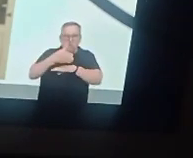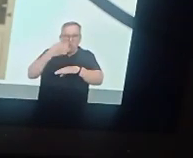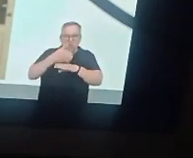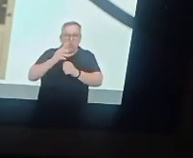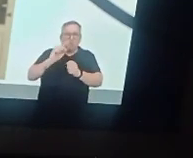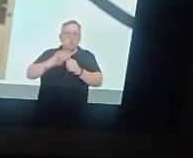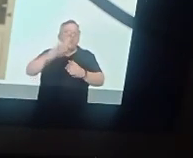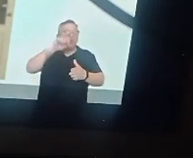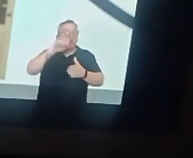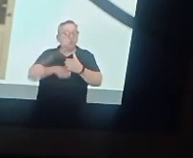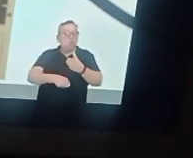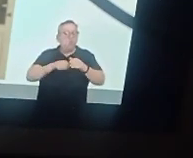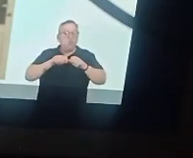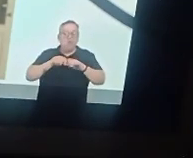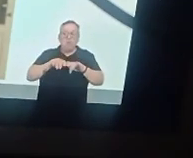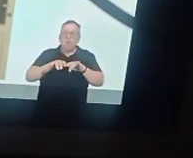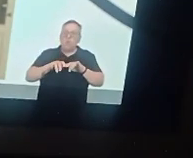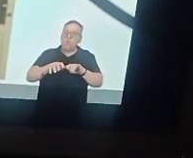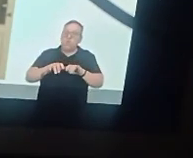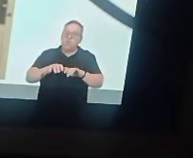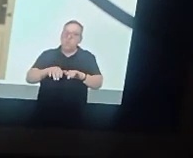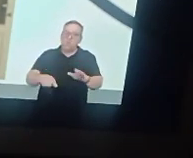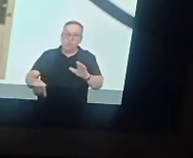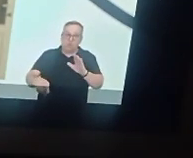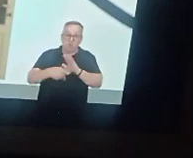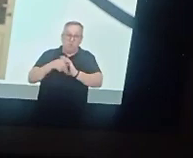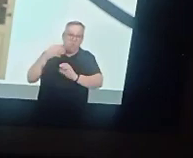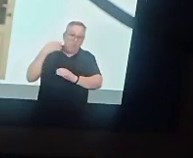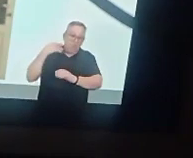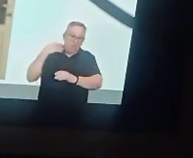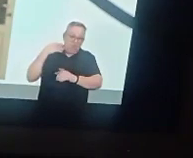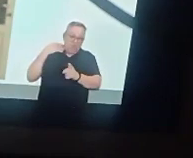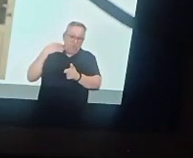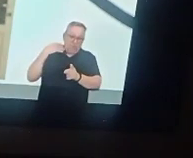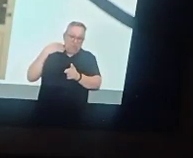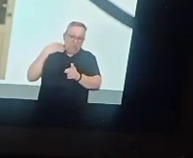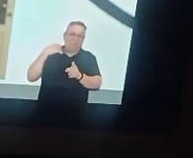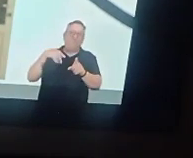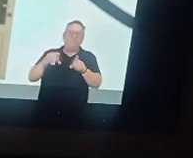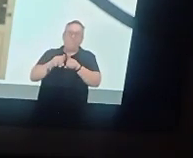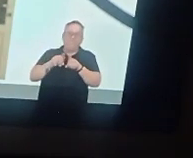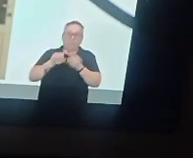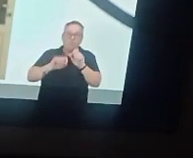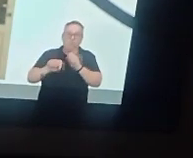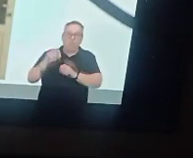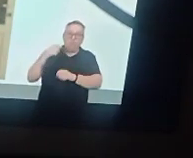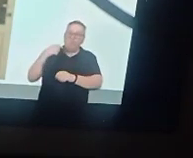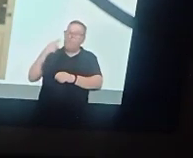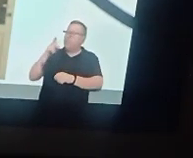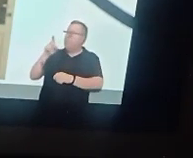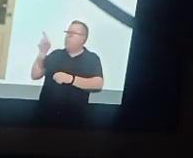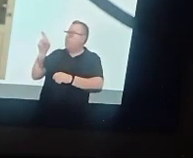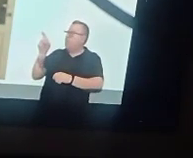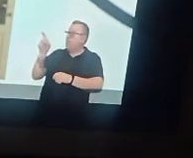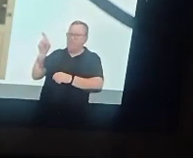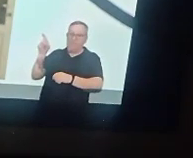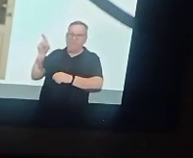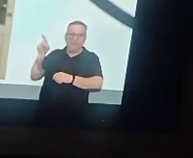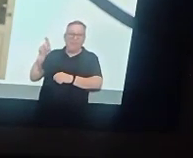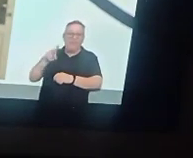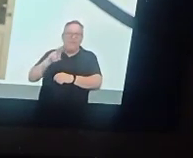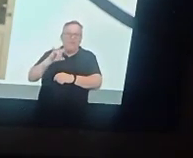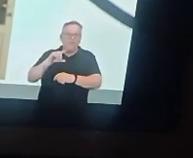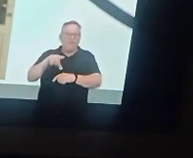seu cadastro na plataforma Banco de Talentos. E dentro dessa plataforma Banco de Talentos, ele